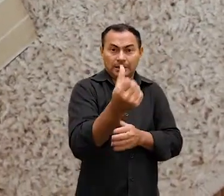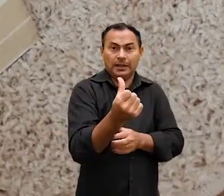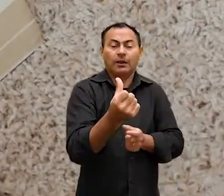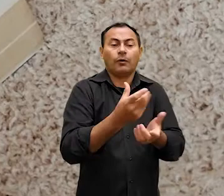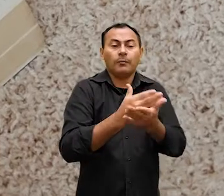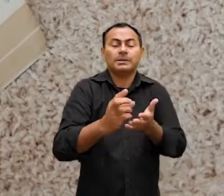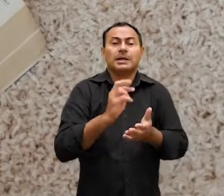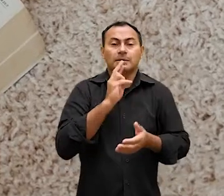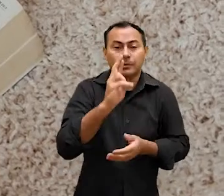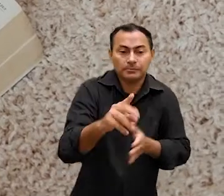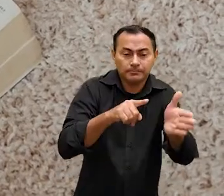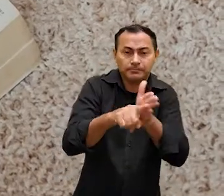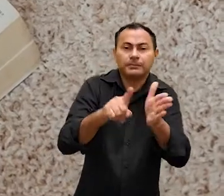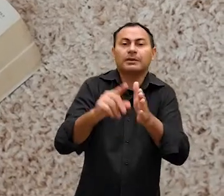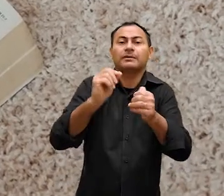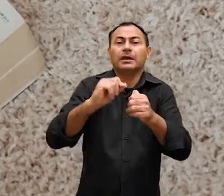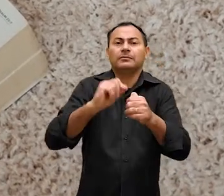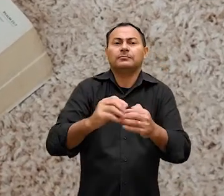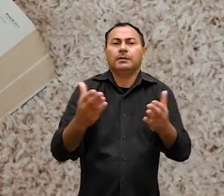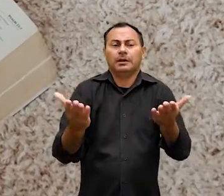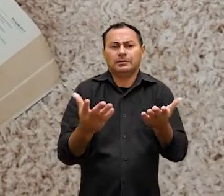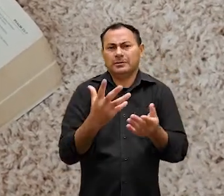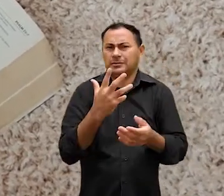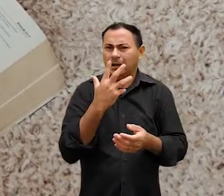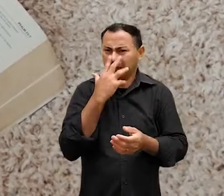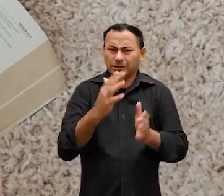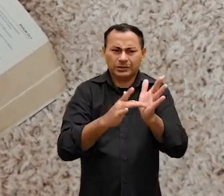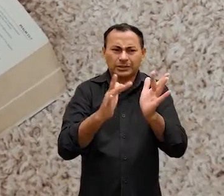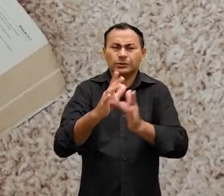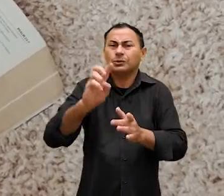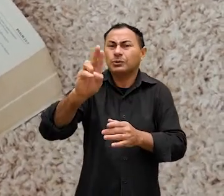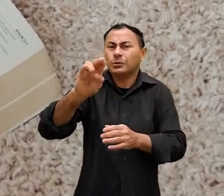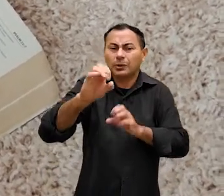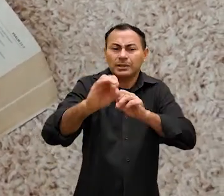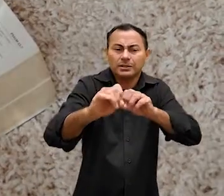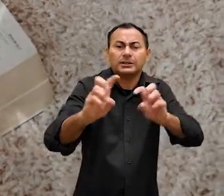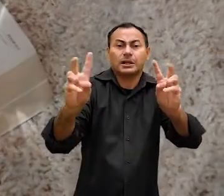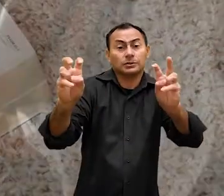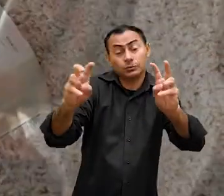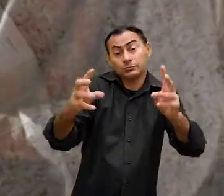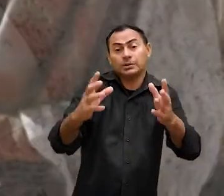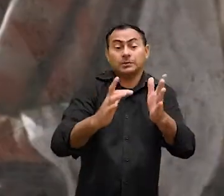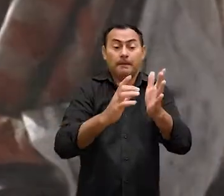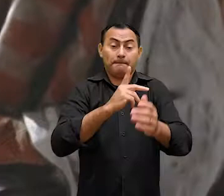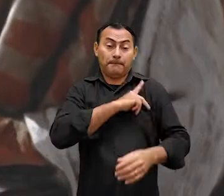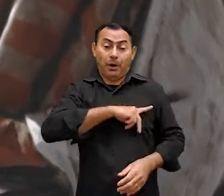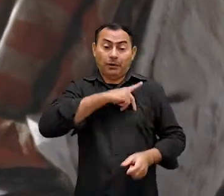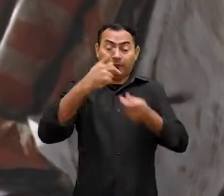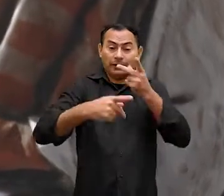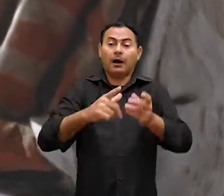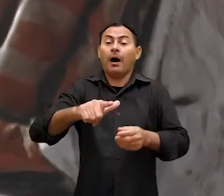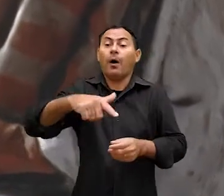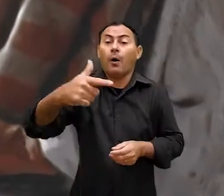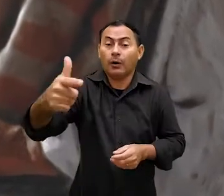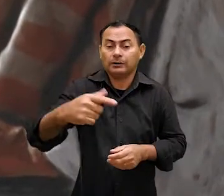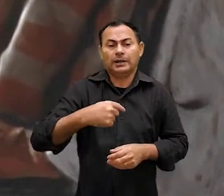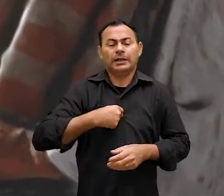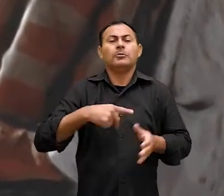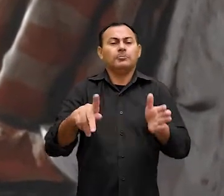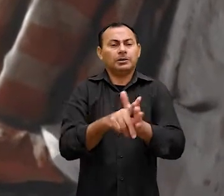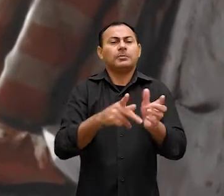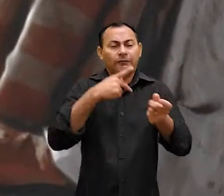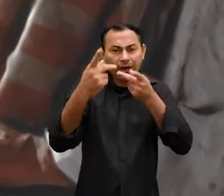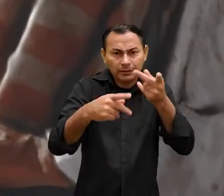a responder as perguntas que lhe fizeram. Aparentemente, Jesus nunca ensinou sobre esse assunto. Paulo diz, aos outros, eu mesmo